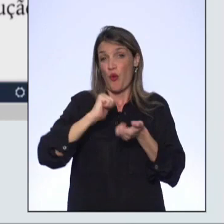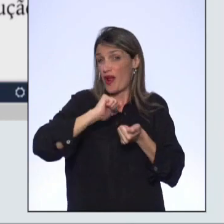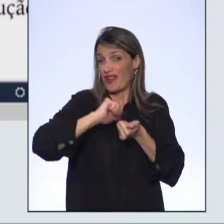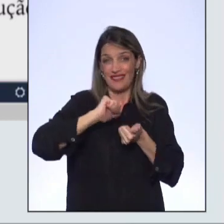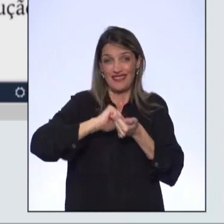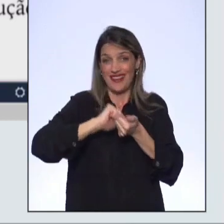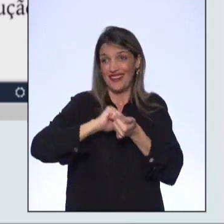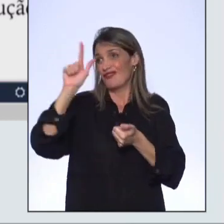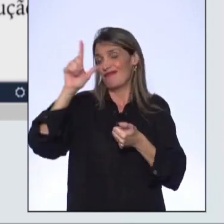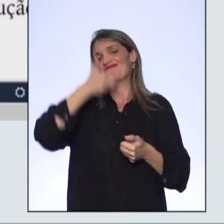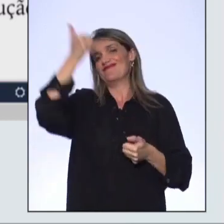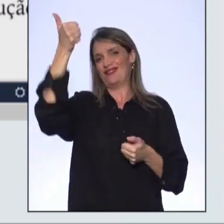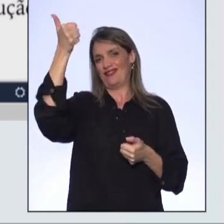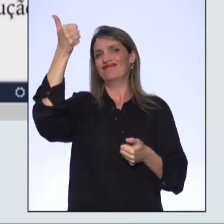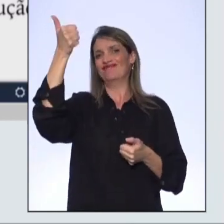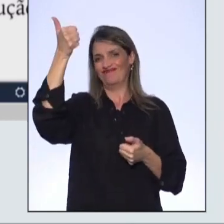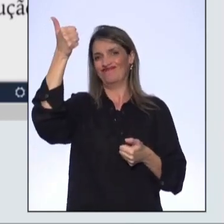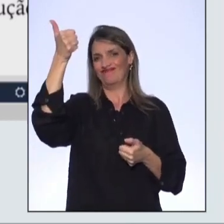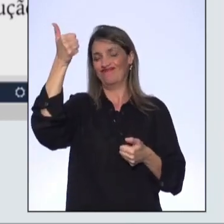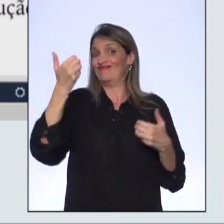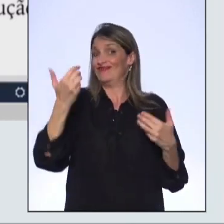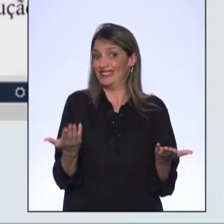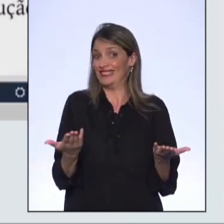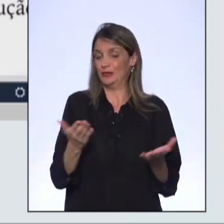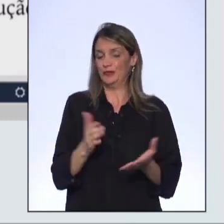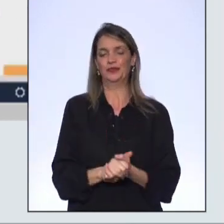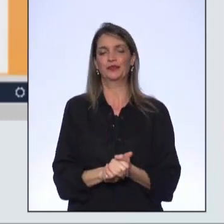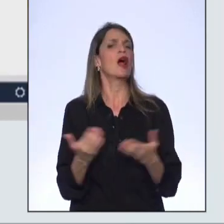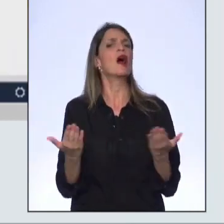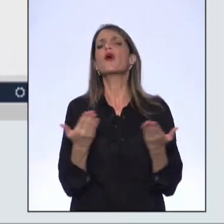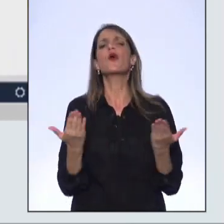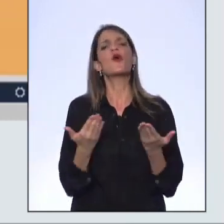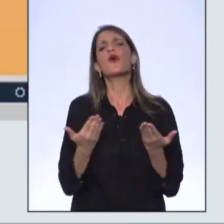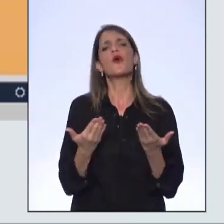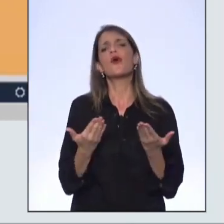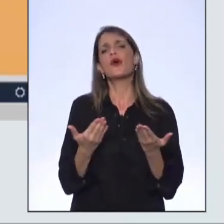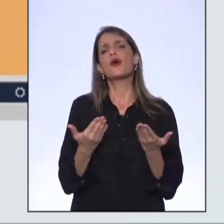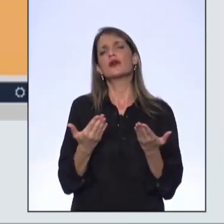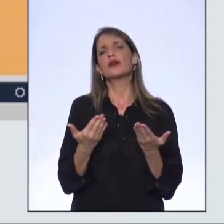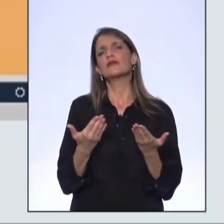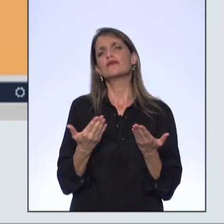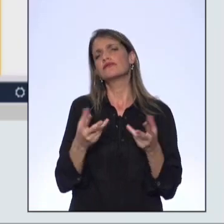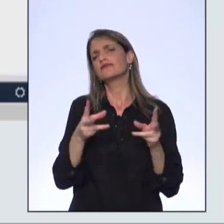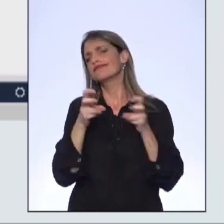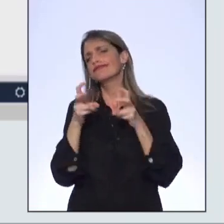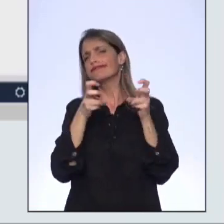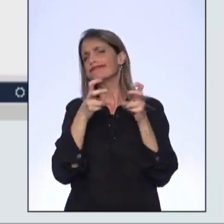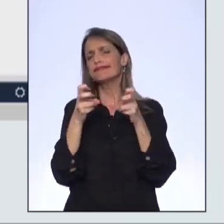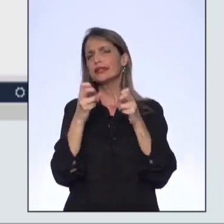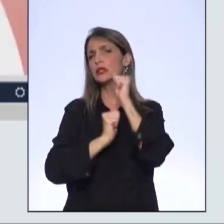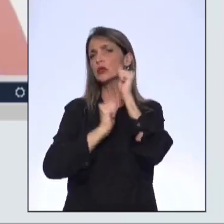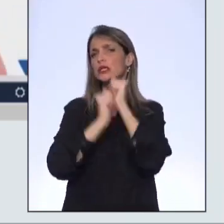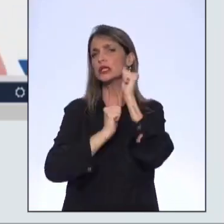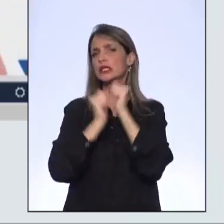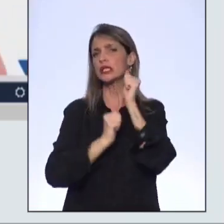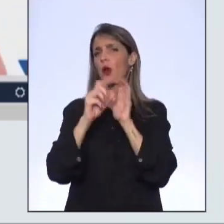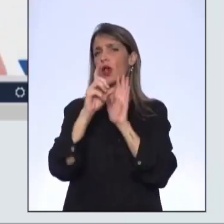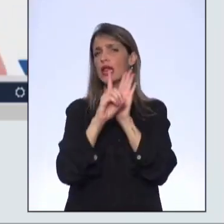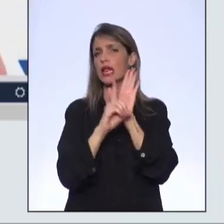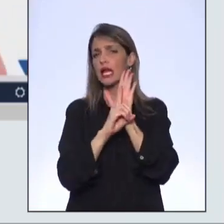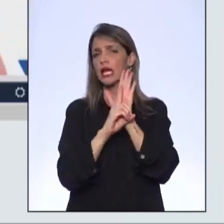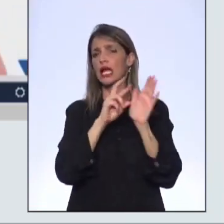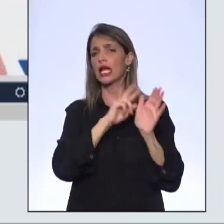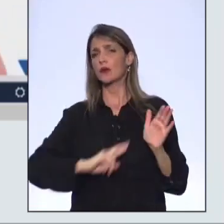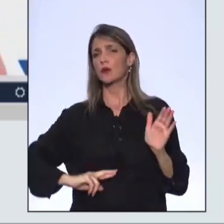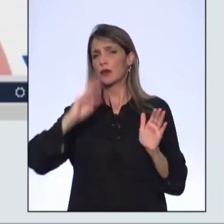pelos ingleses. A partir de agora, vamos analisar as características da industrialização ocorrida nas décadas iniciais da